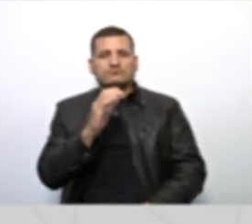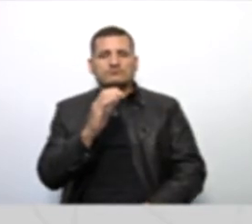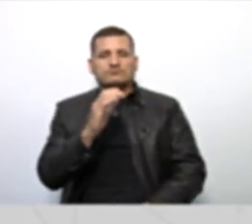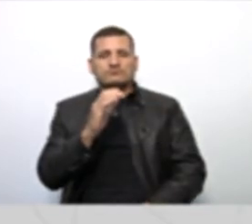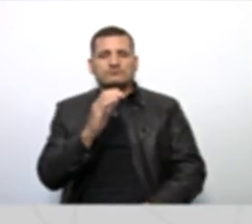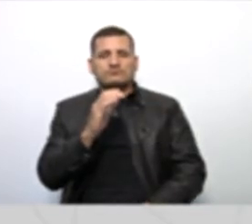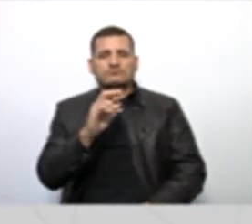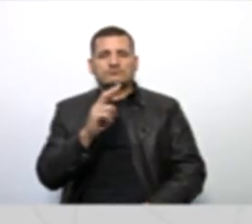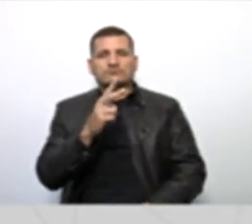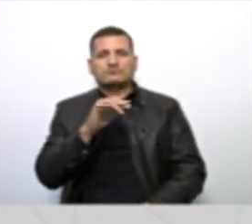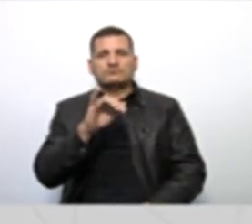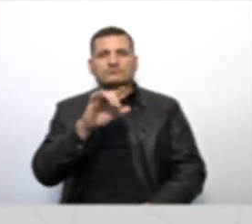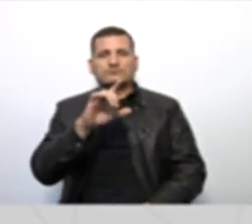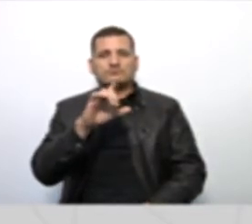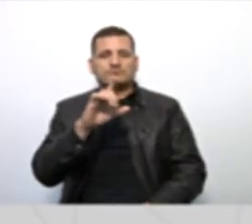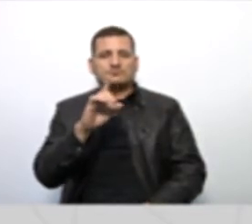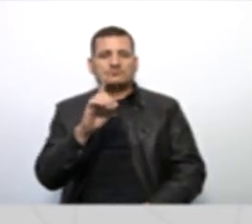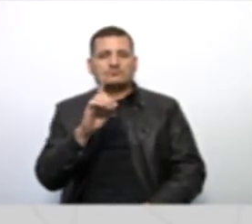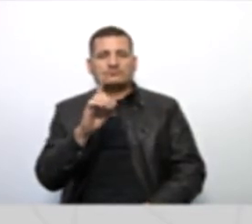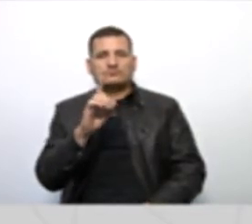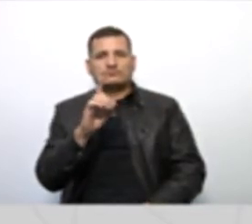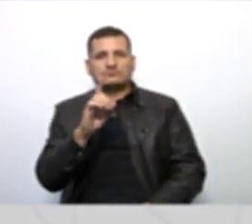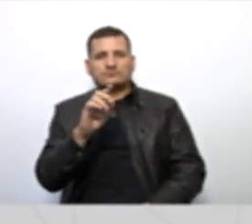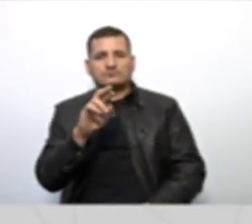Seus filhos de um read são